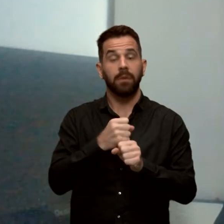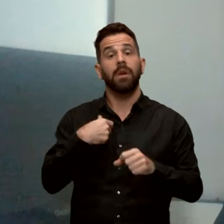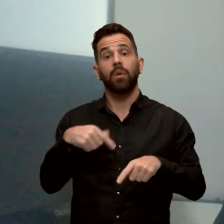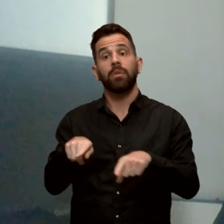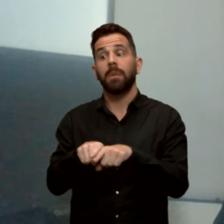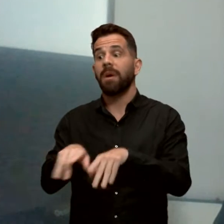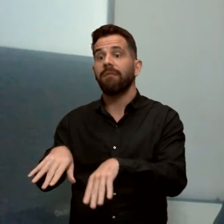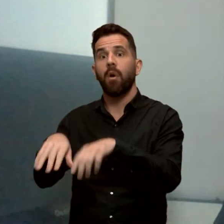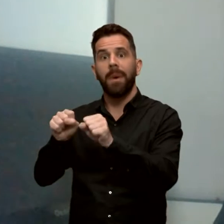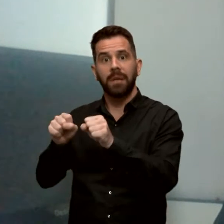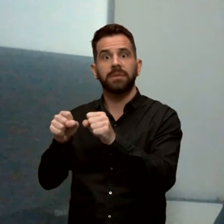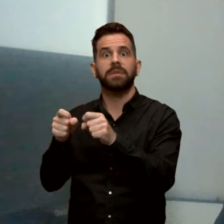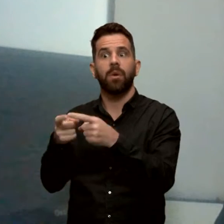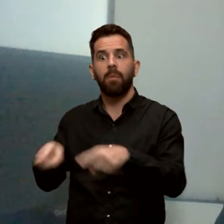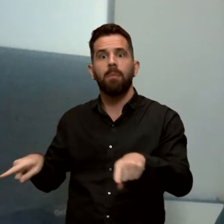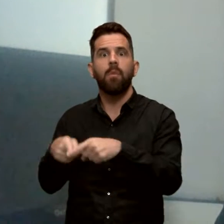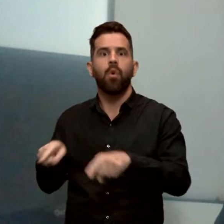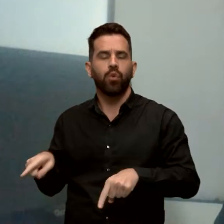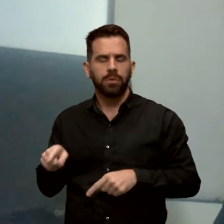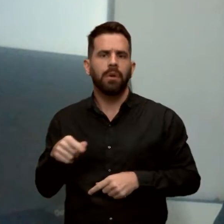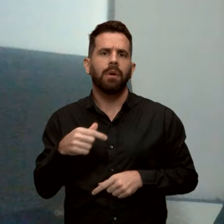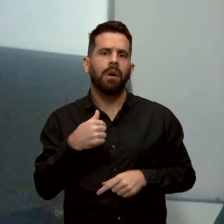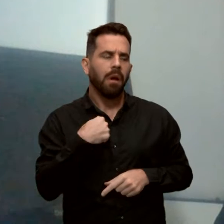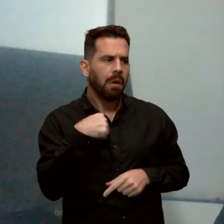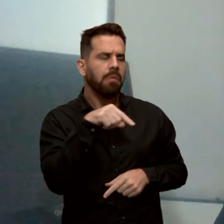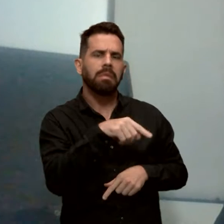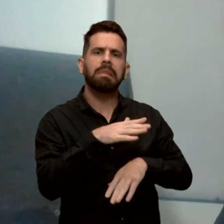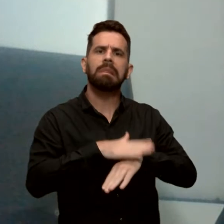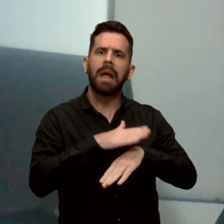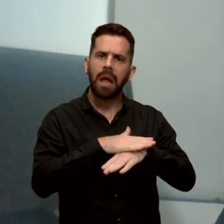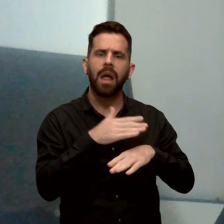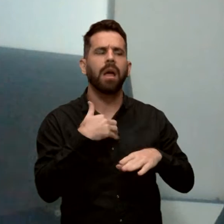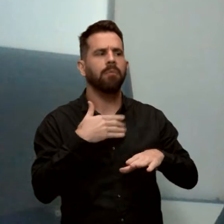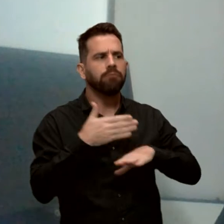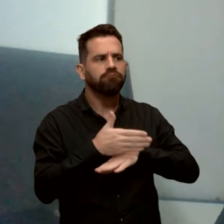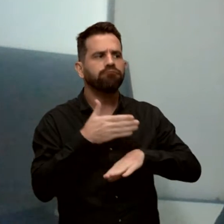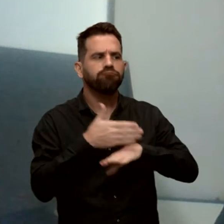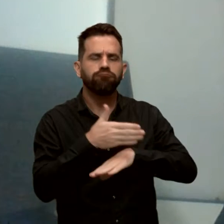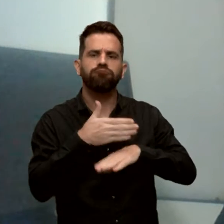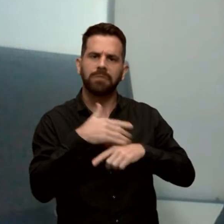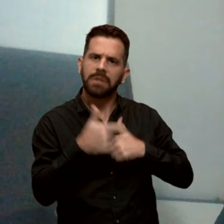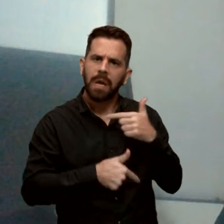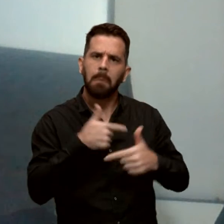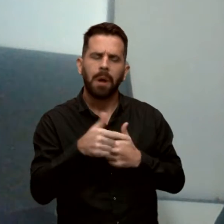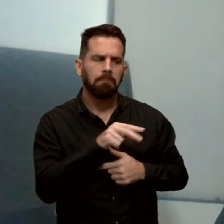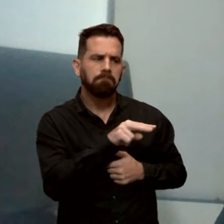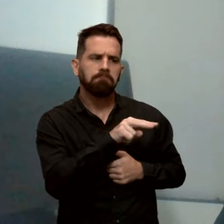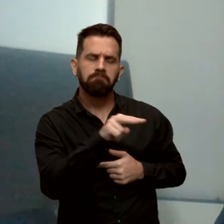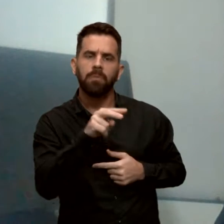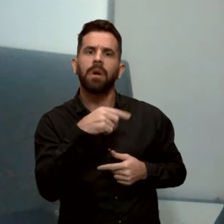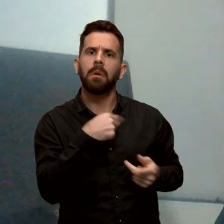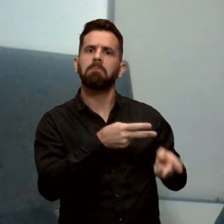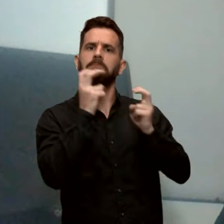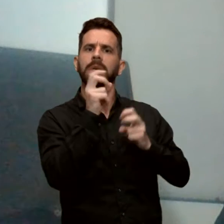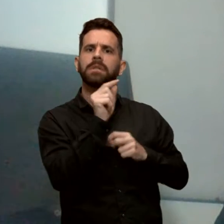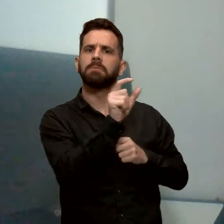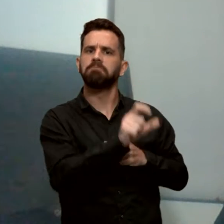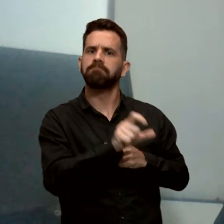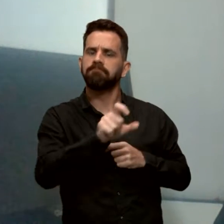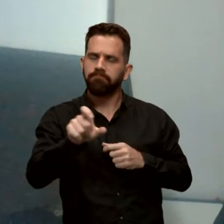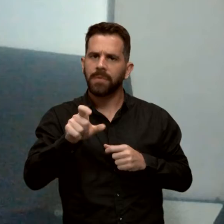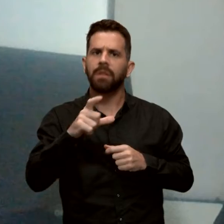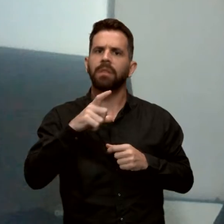me deparei com alguns jovens do sistema que possuem aptidão para música em geral, né, para o canto,